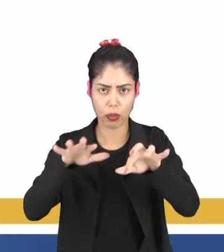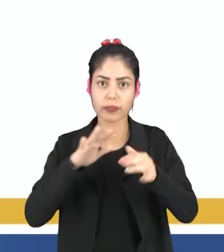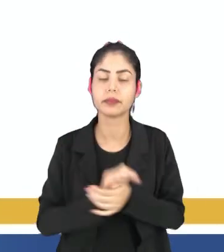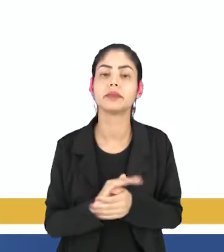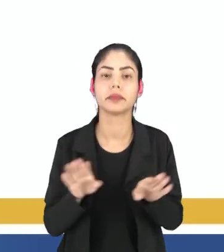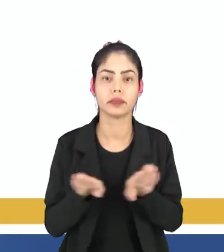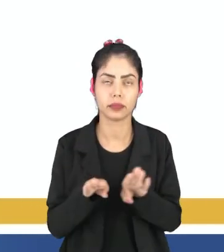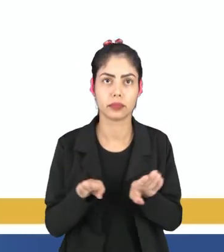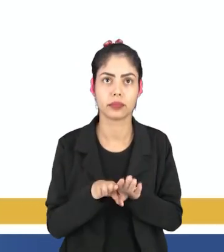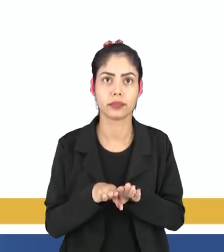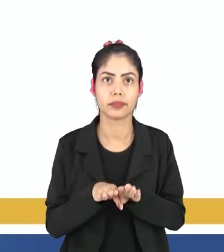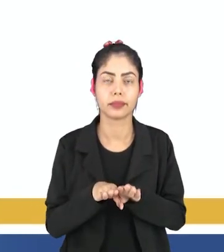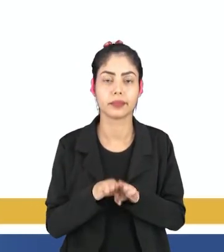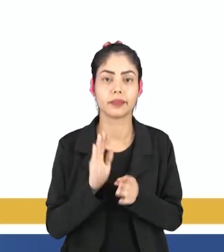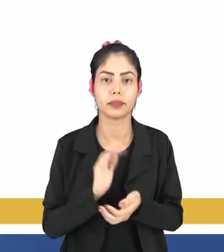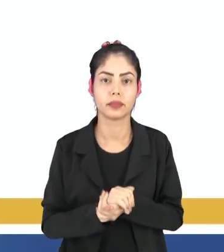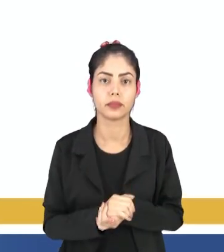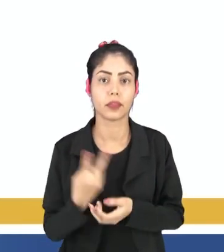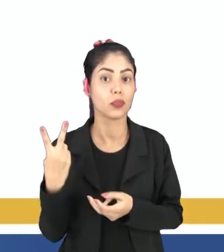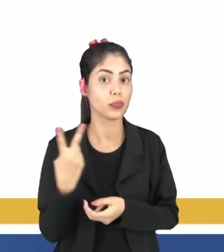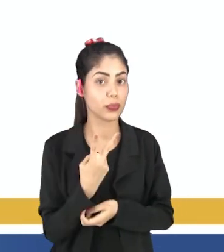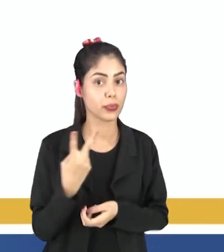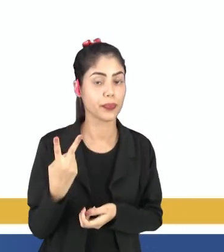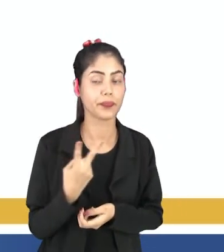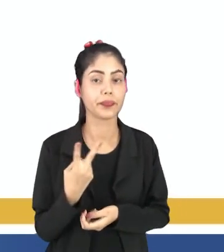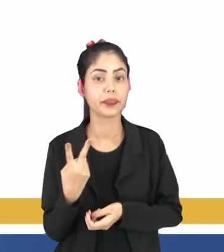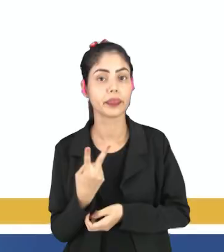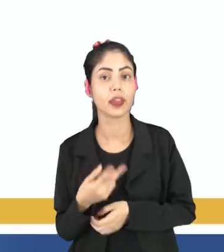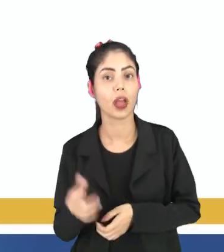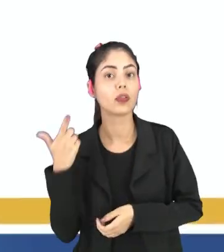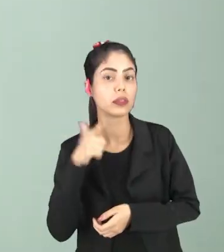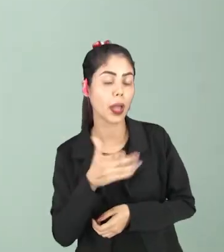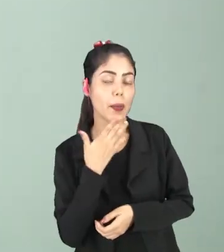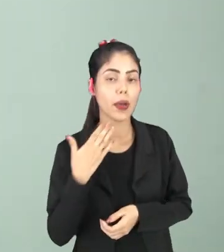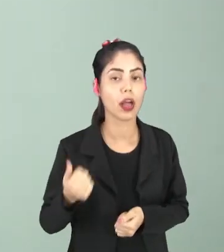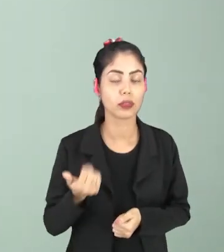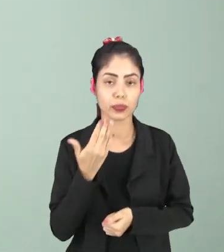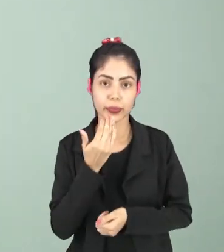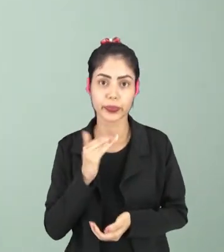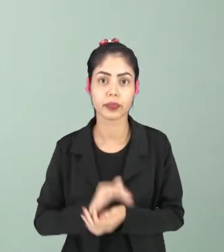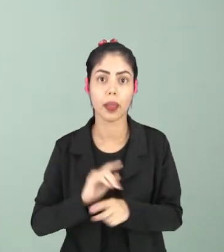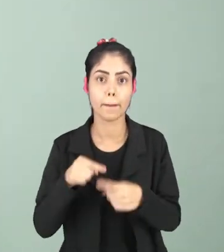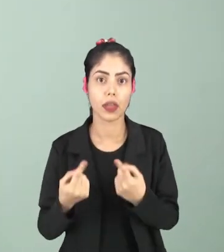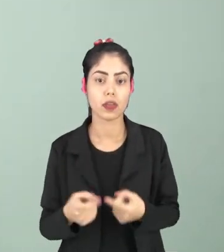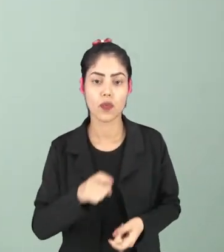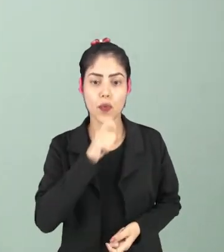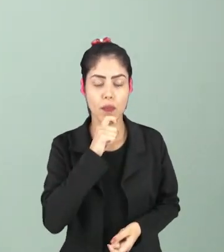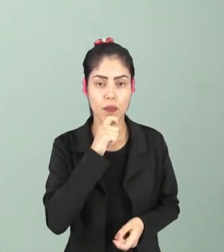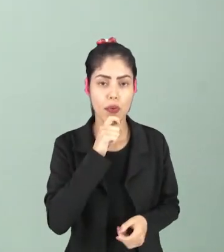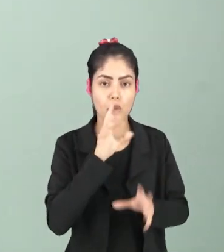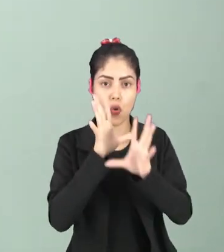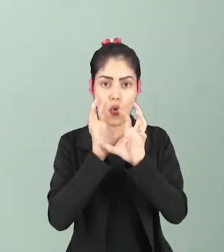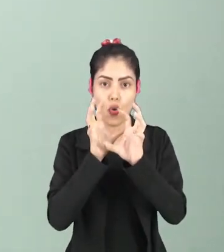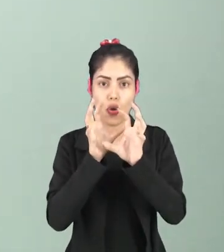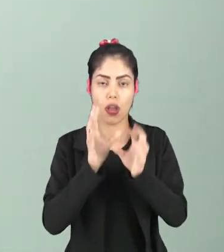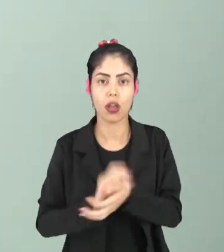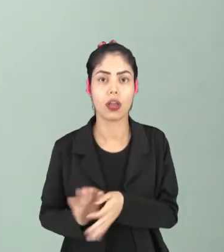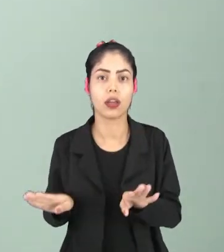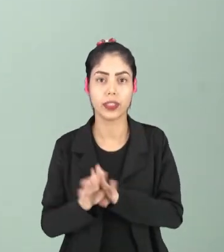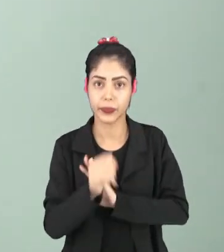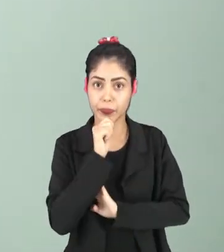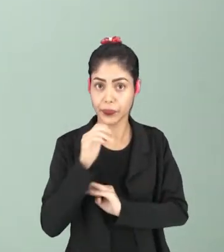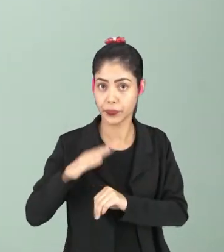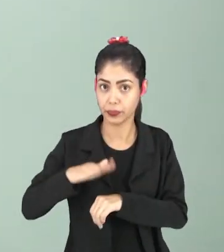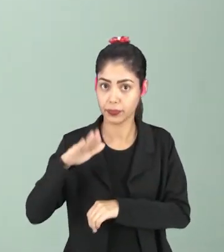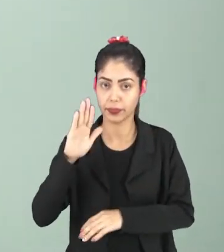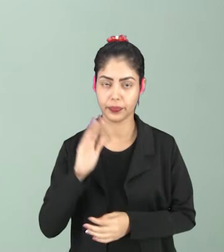tem um compartimento de congelamento. Ambos, né, conseguem conservar os alimentos, mas o congelamento, ele consegue conservar ainda mais